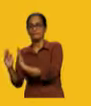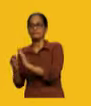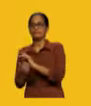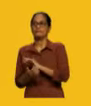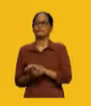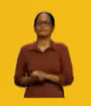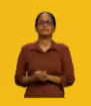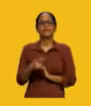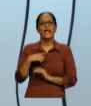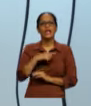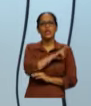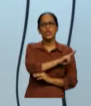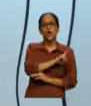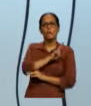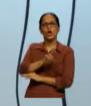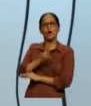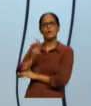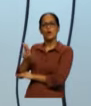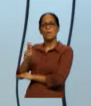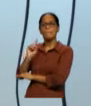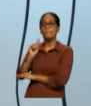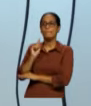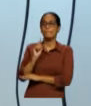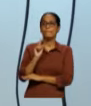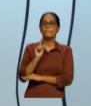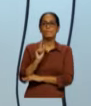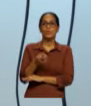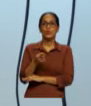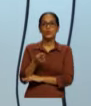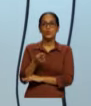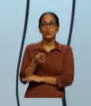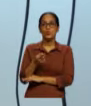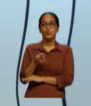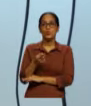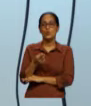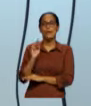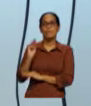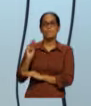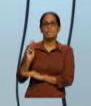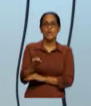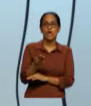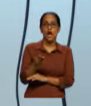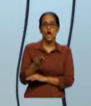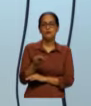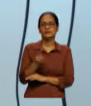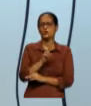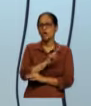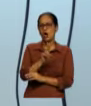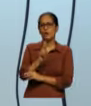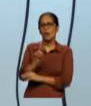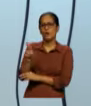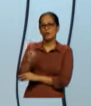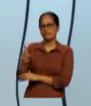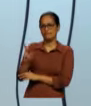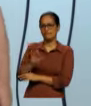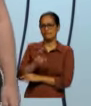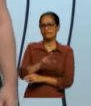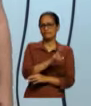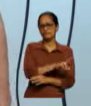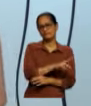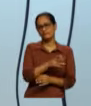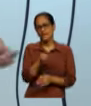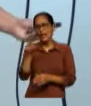dela especial, 1000. A terceira classe, milhões, tá? Com isso, a gente consegue